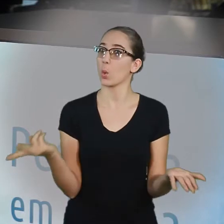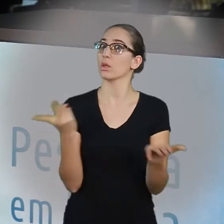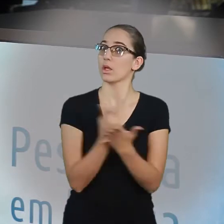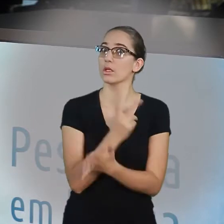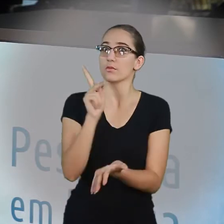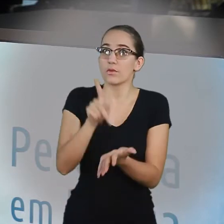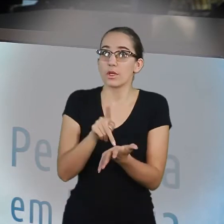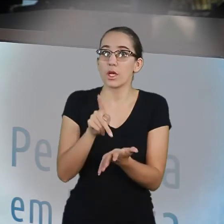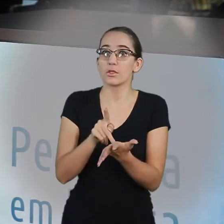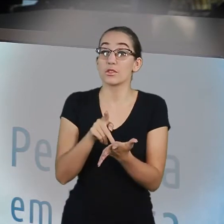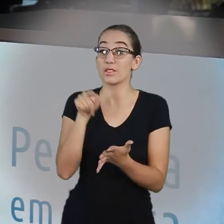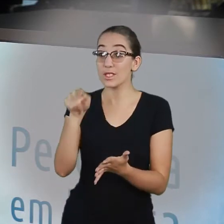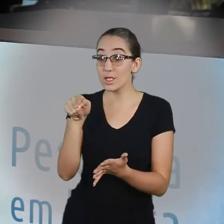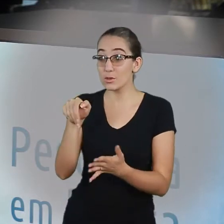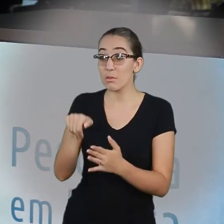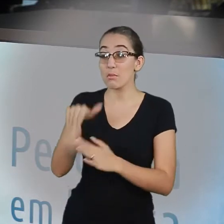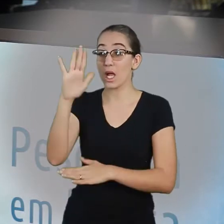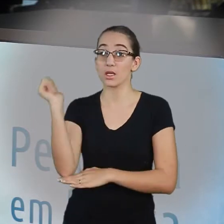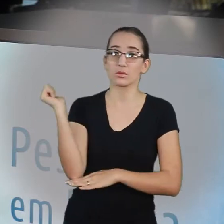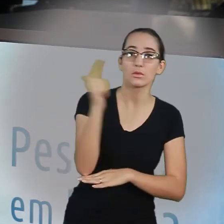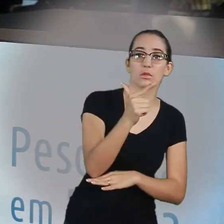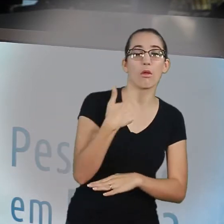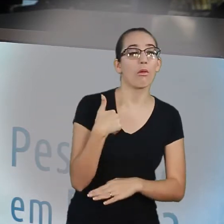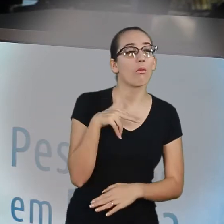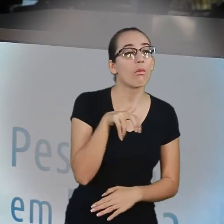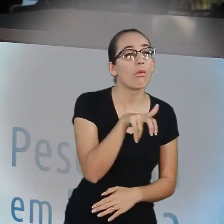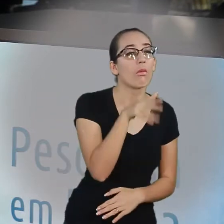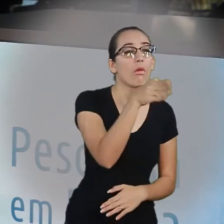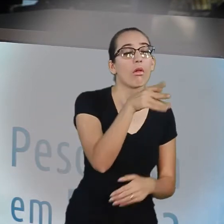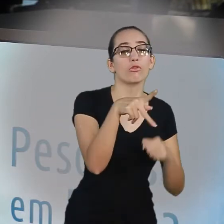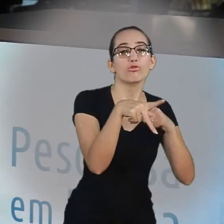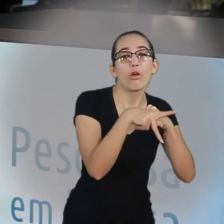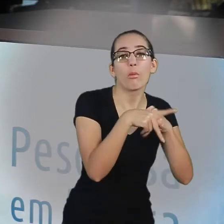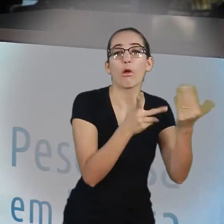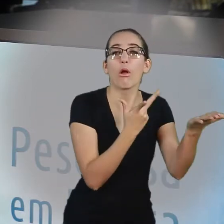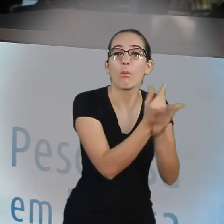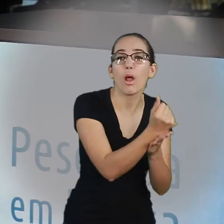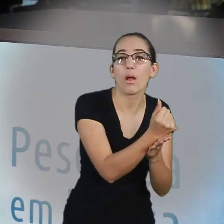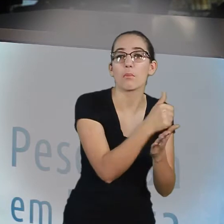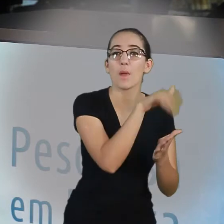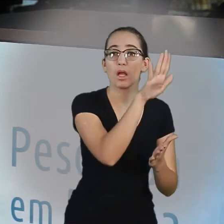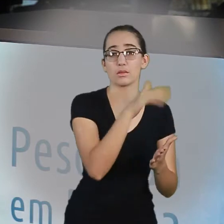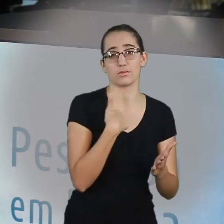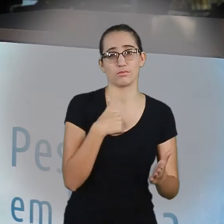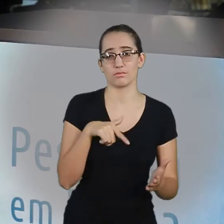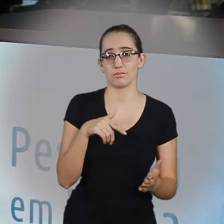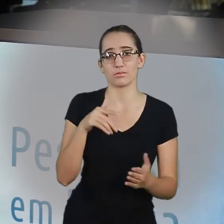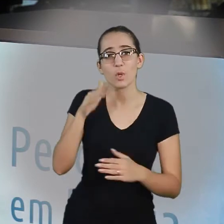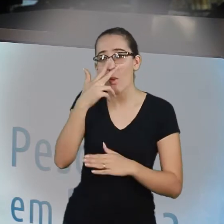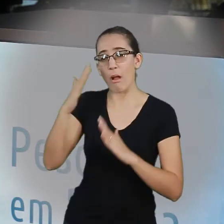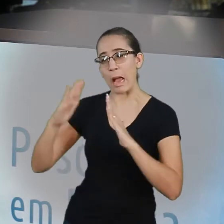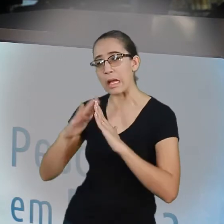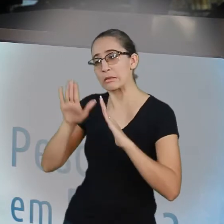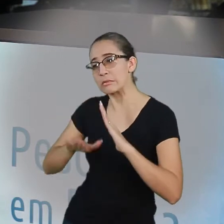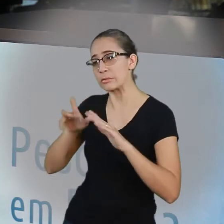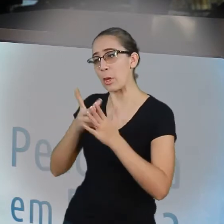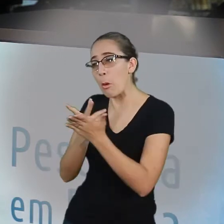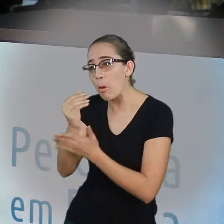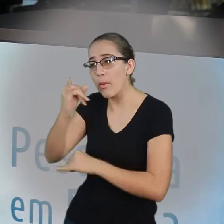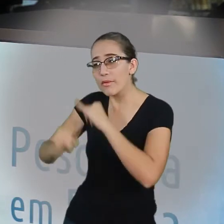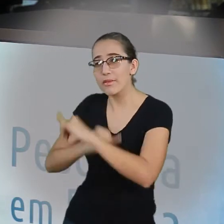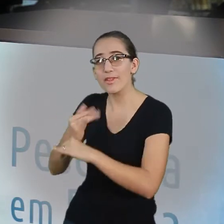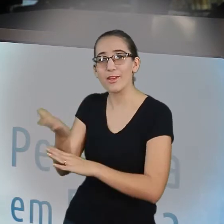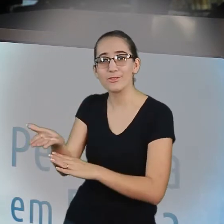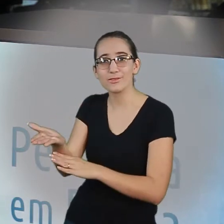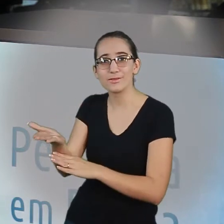shopping centers está ameaçado pelo comércio eletrônico, né? Hoje em dia estima-se que a